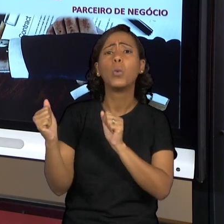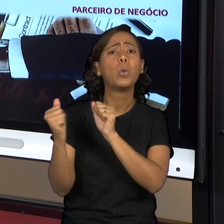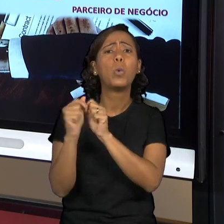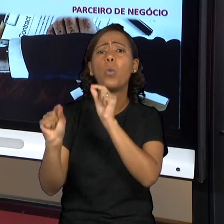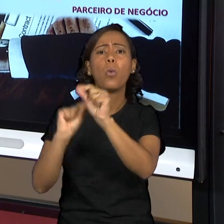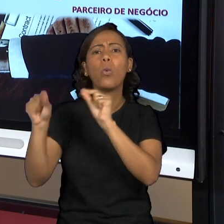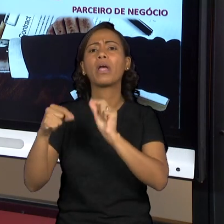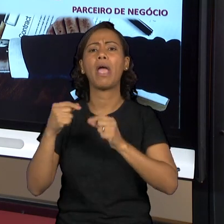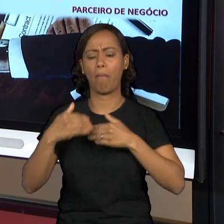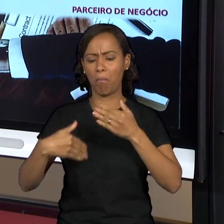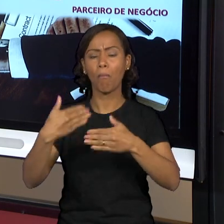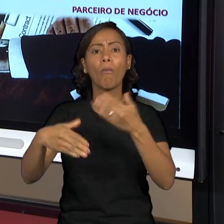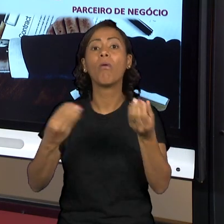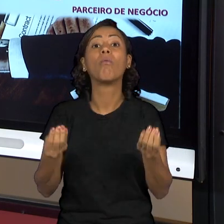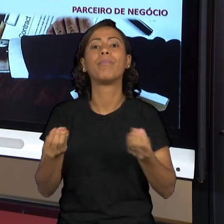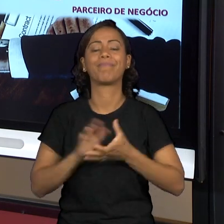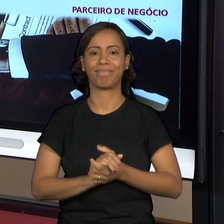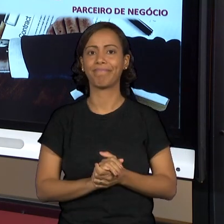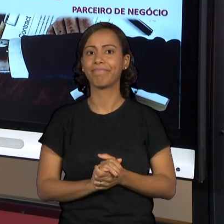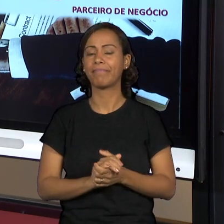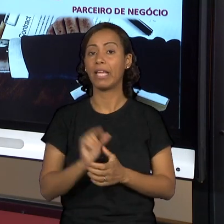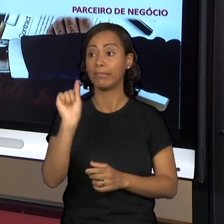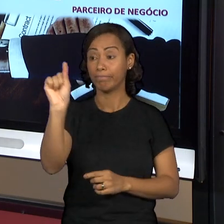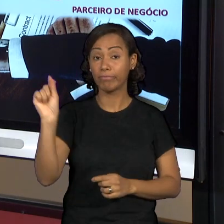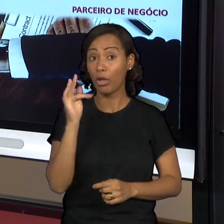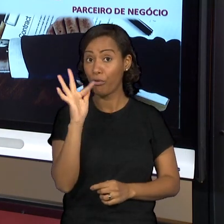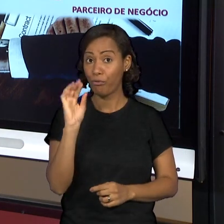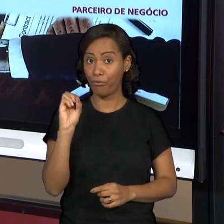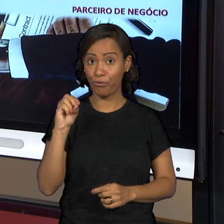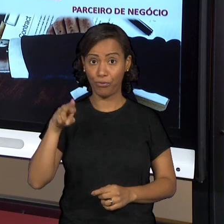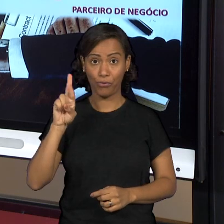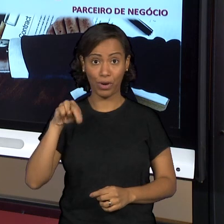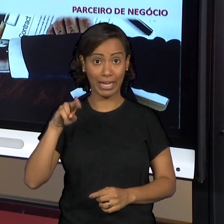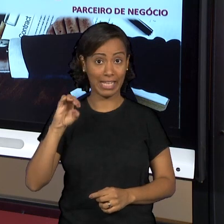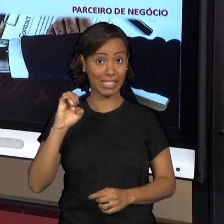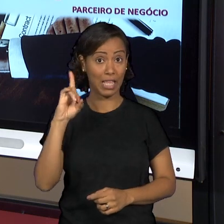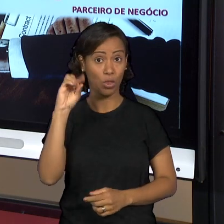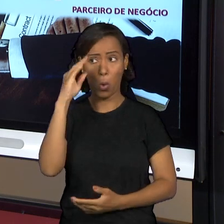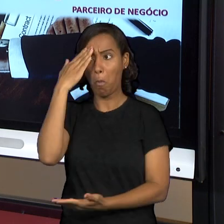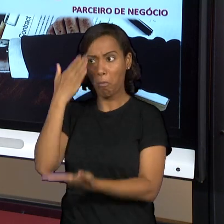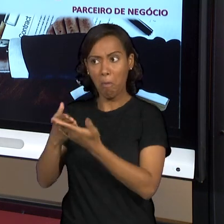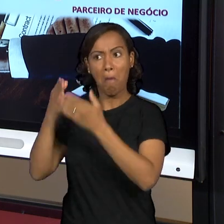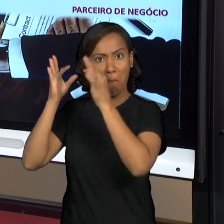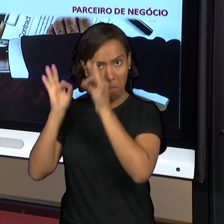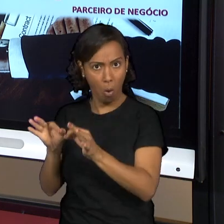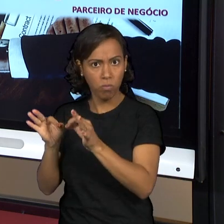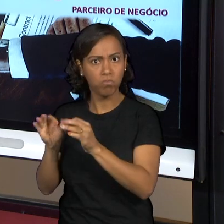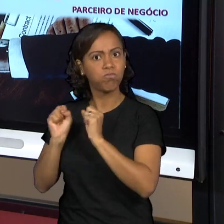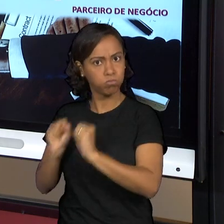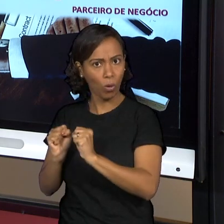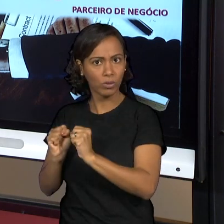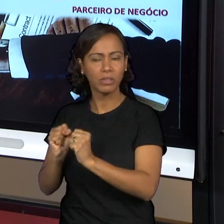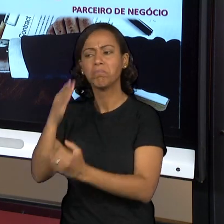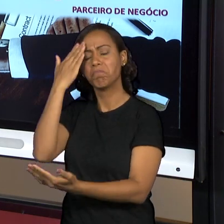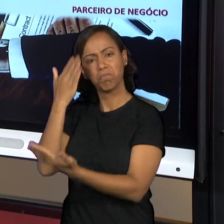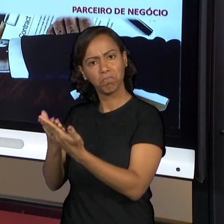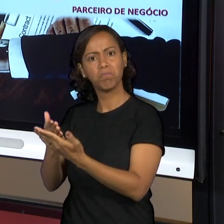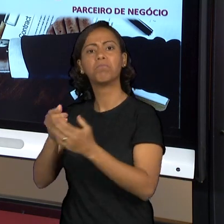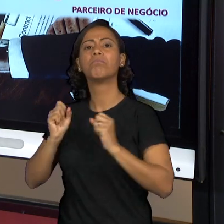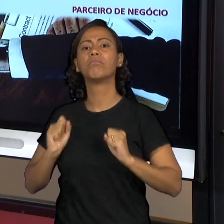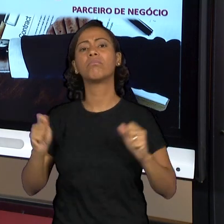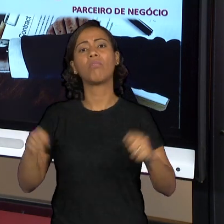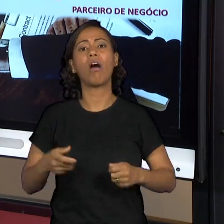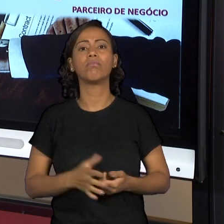Eu vou fazer esse processo somente com aqueles fornecedores no qual eu possa confiar. Imagine a seguinte situação, isso é fato, é